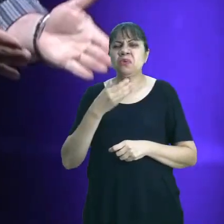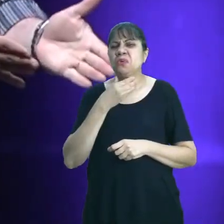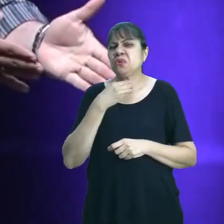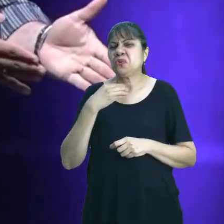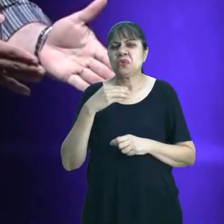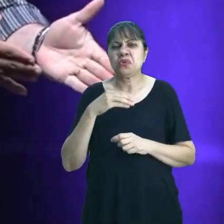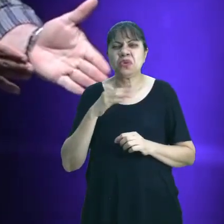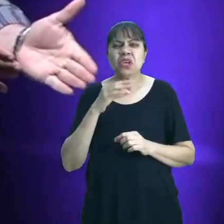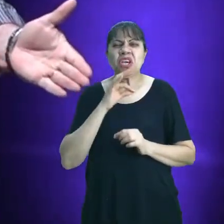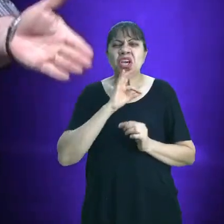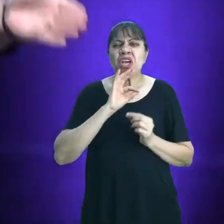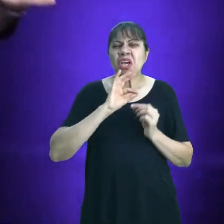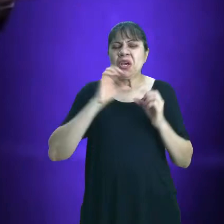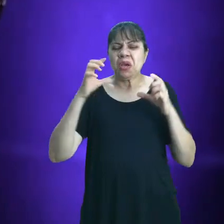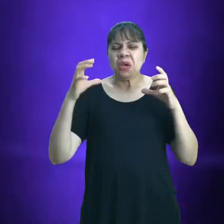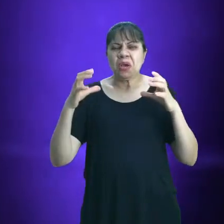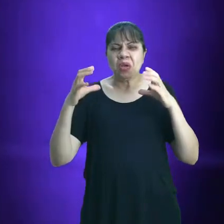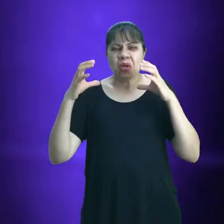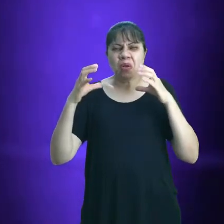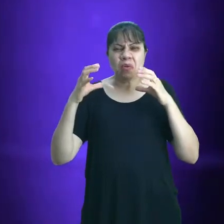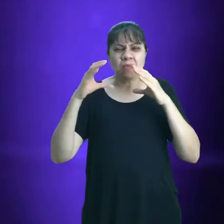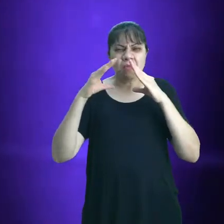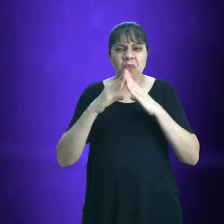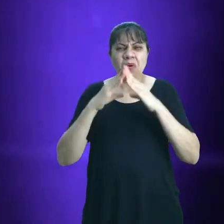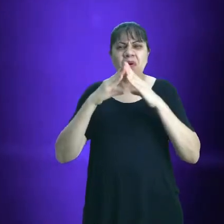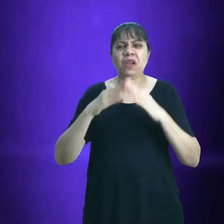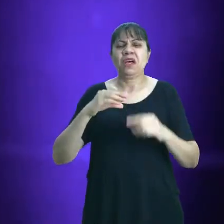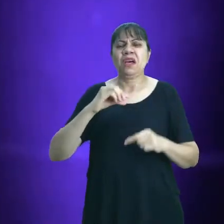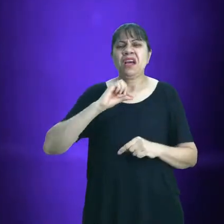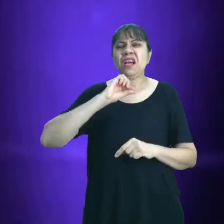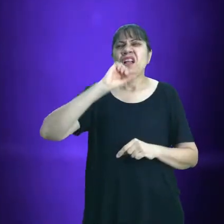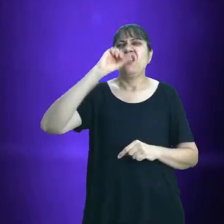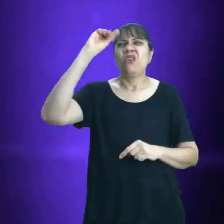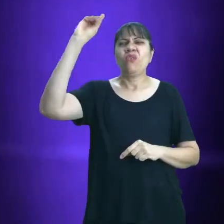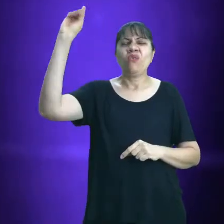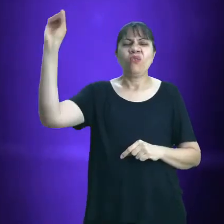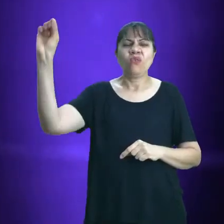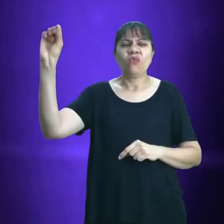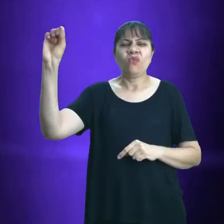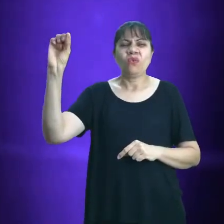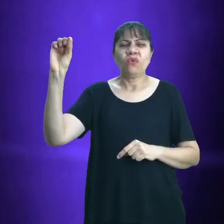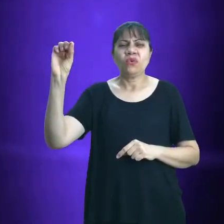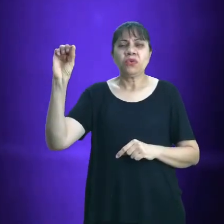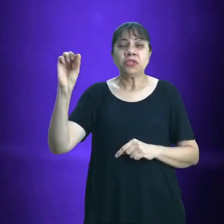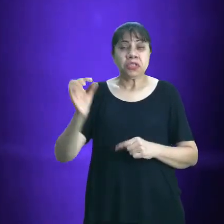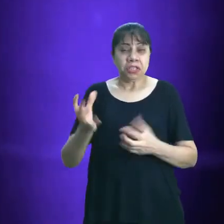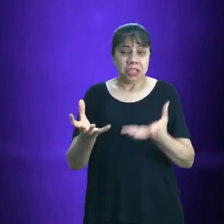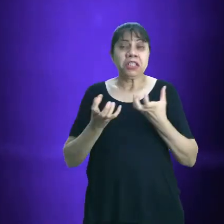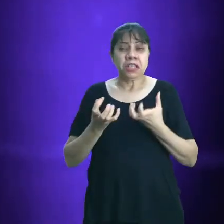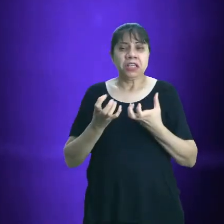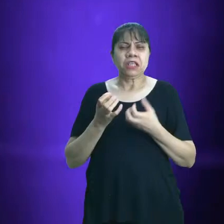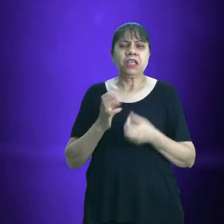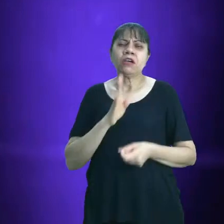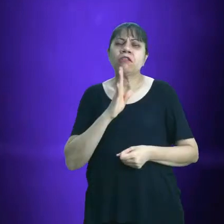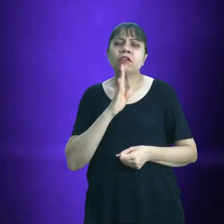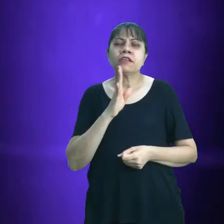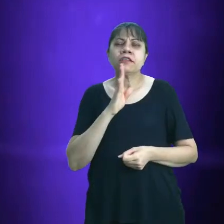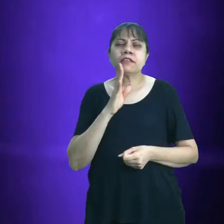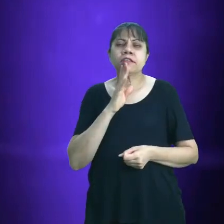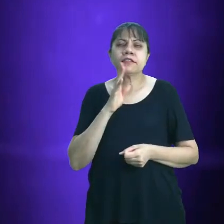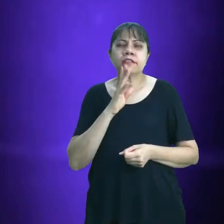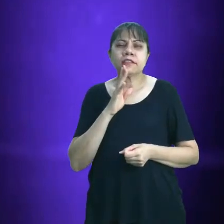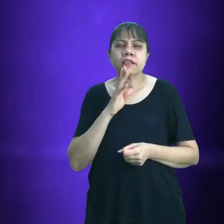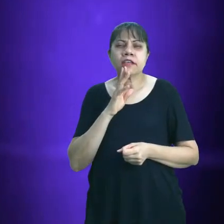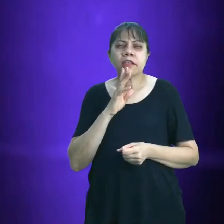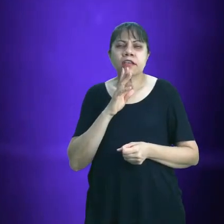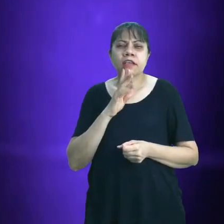irem até Jerusalém apenas para ter o privilégio de conhecê-lo face a face, como a rainha de Sabá.